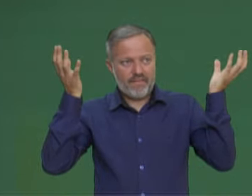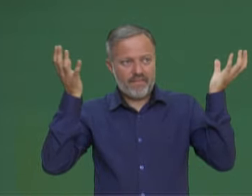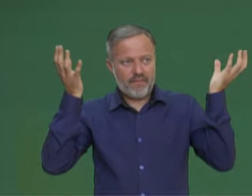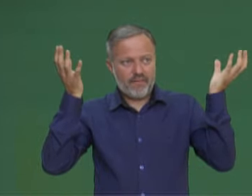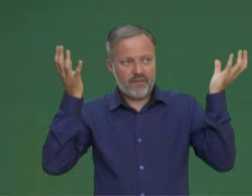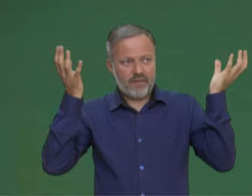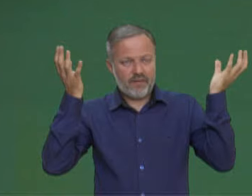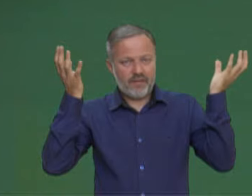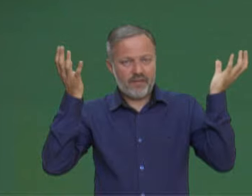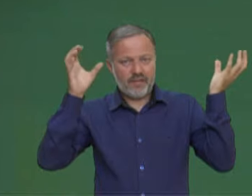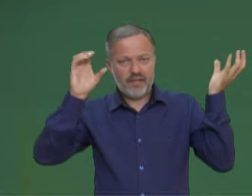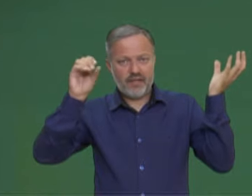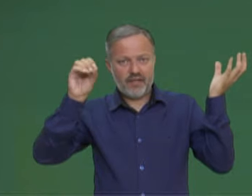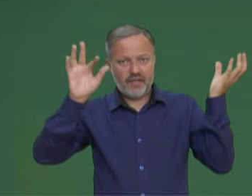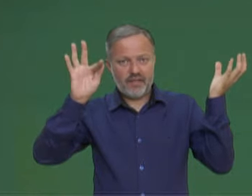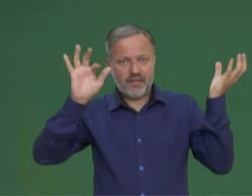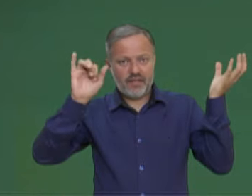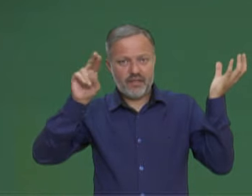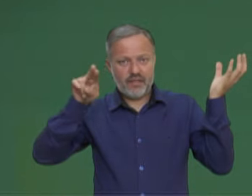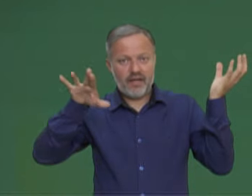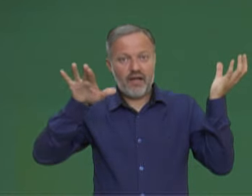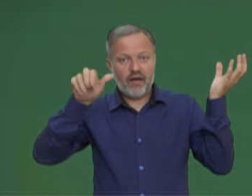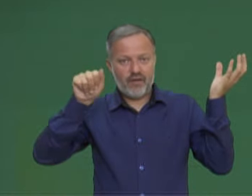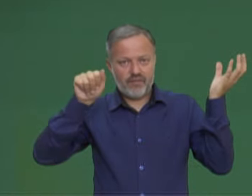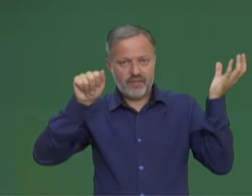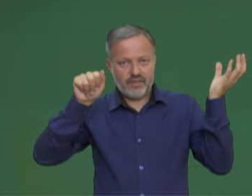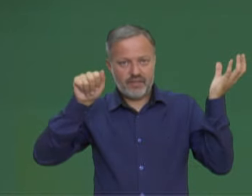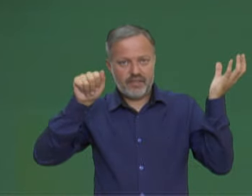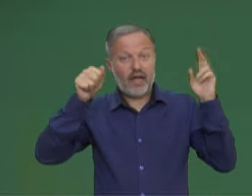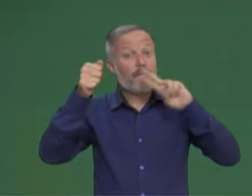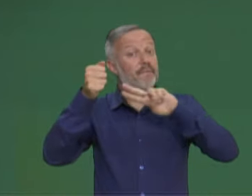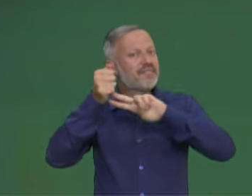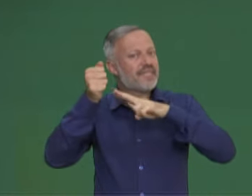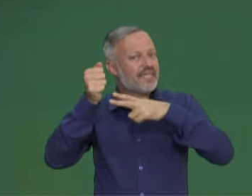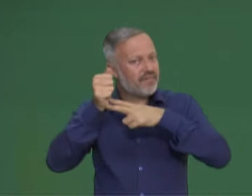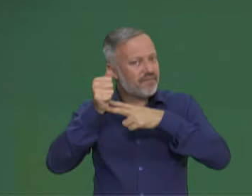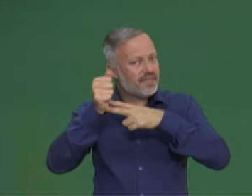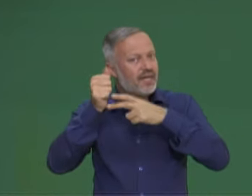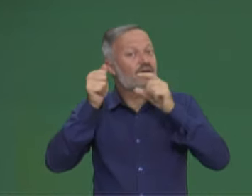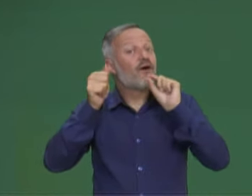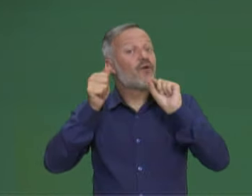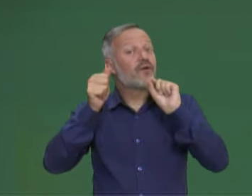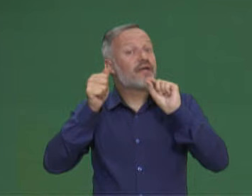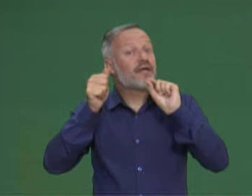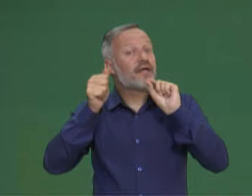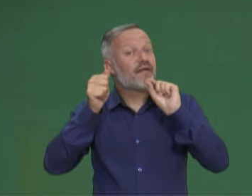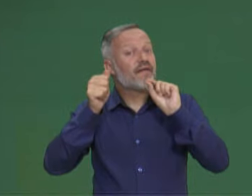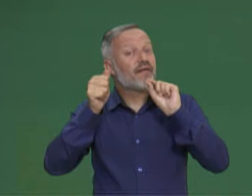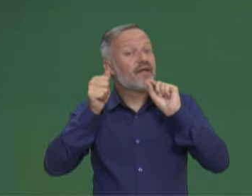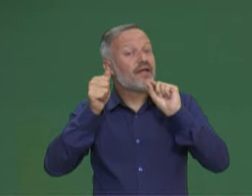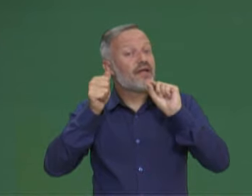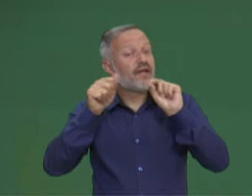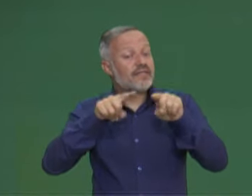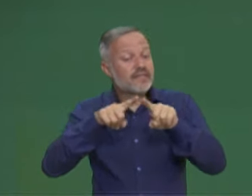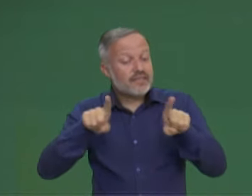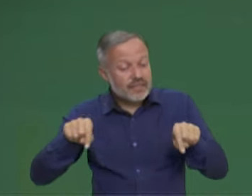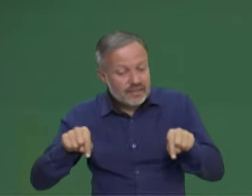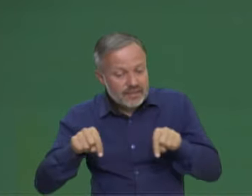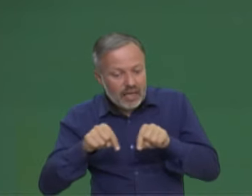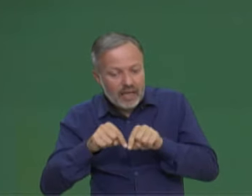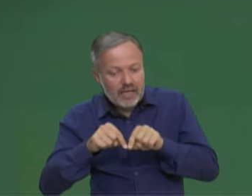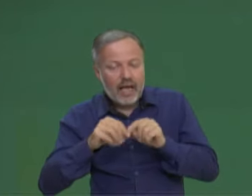aula. Oficina aqui não é oficina mecânica, é escritório, certo? Então, nós estamos numa